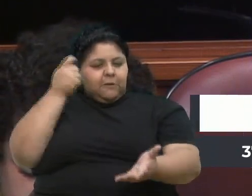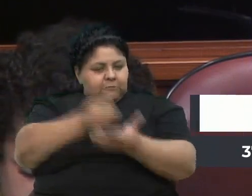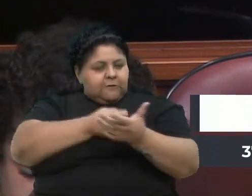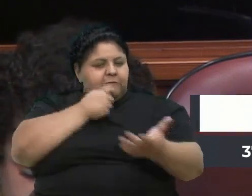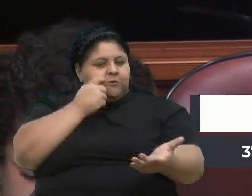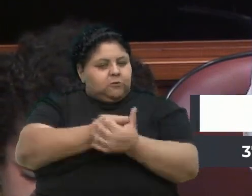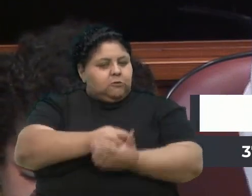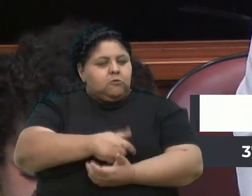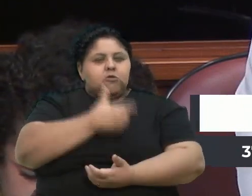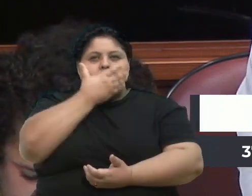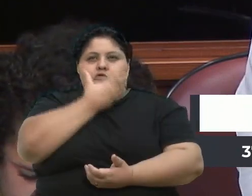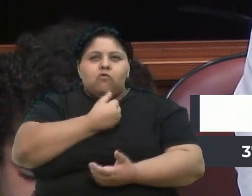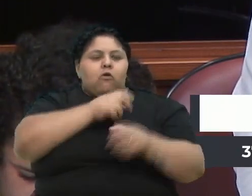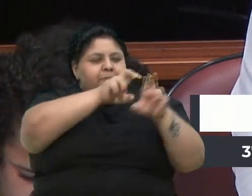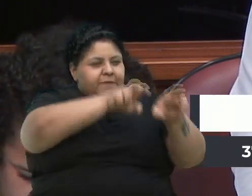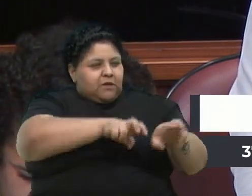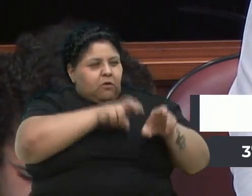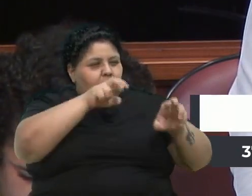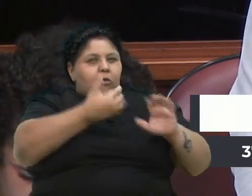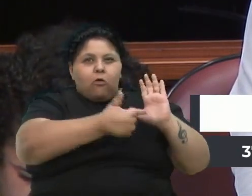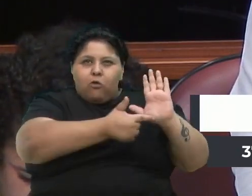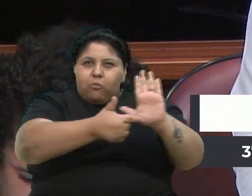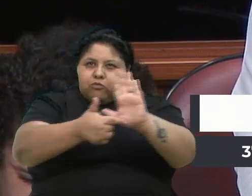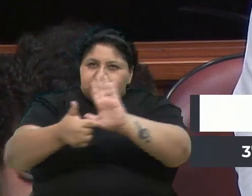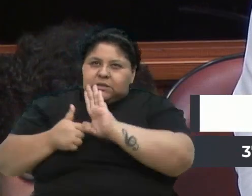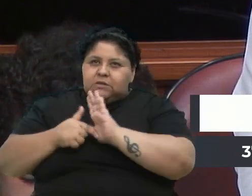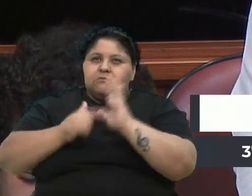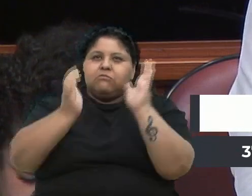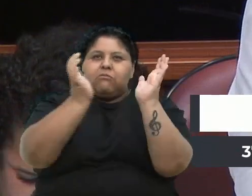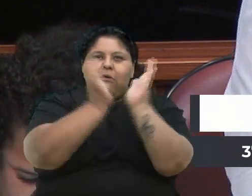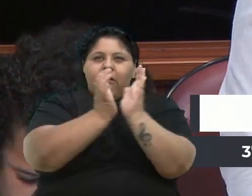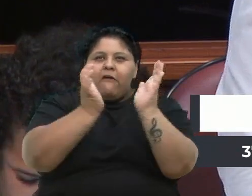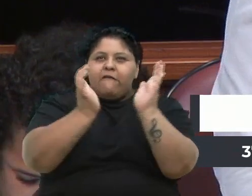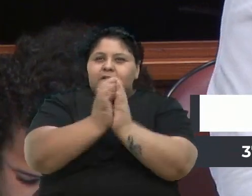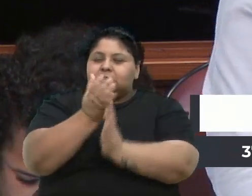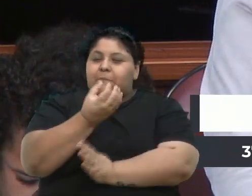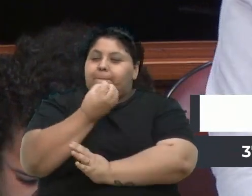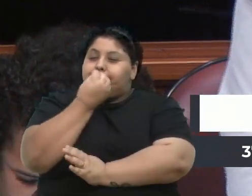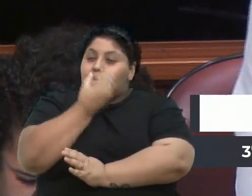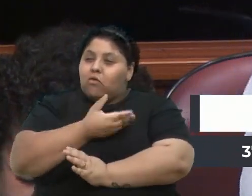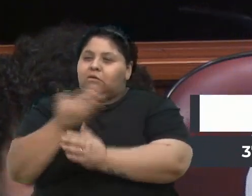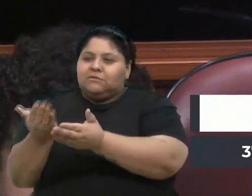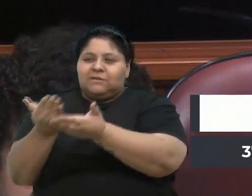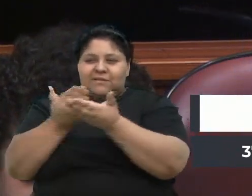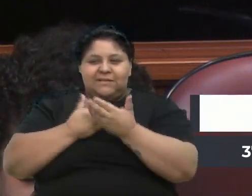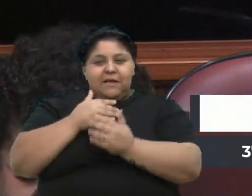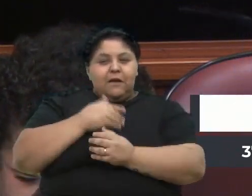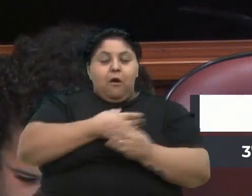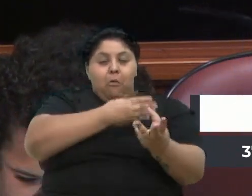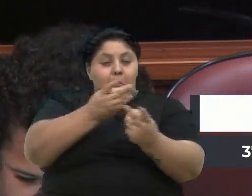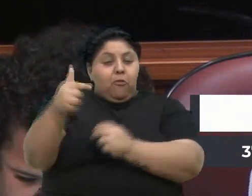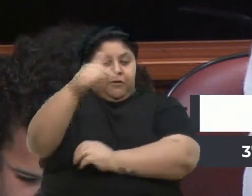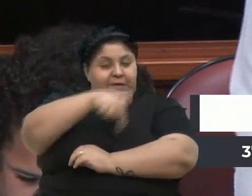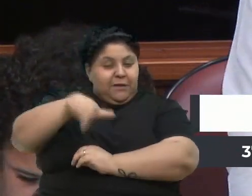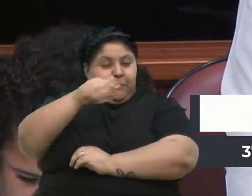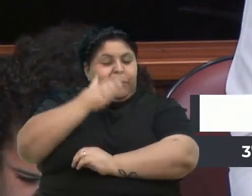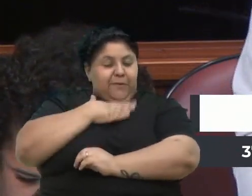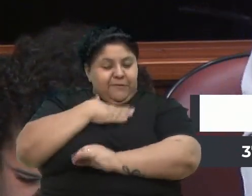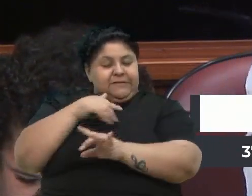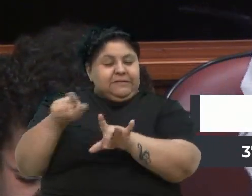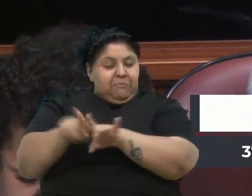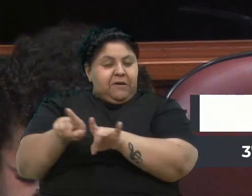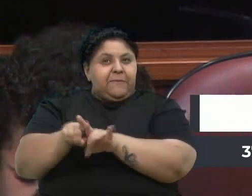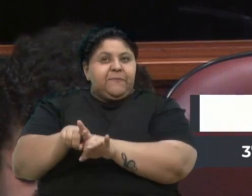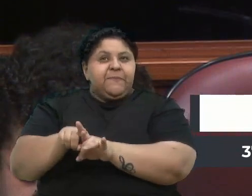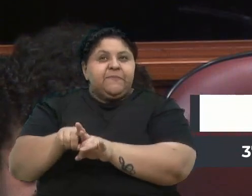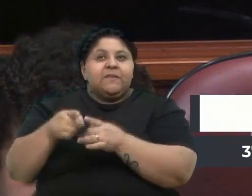está mostrando a horta aí com umas alface americana bem boa, que o senhor vai trazer uns quantos pés aqui para nós.